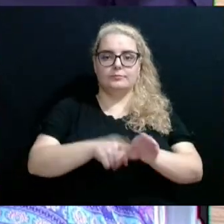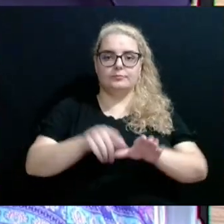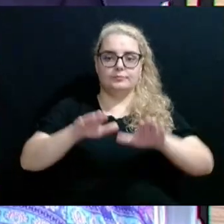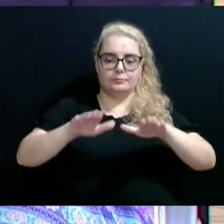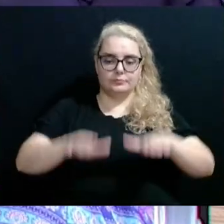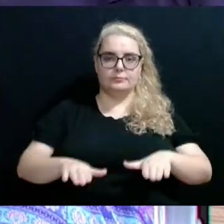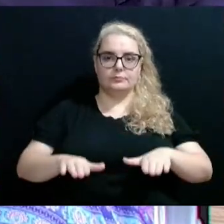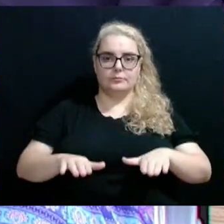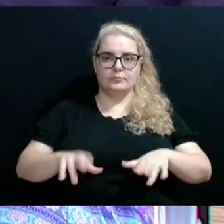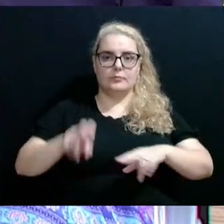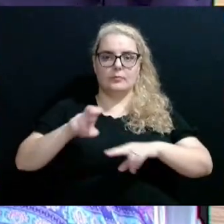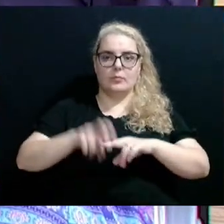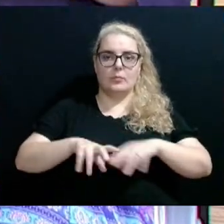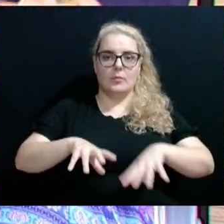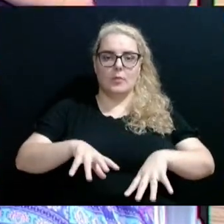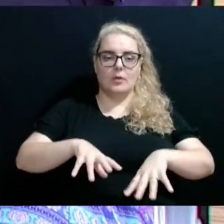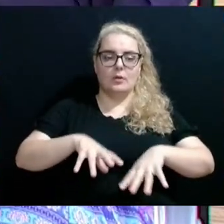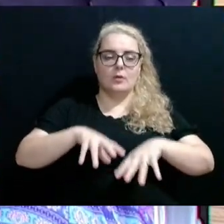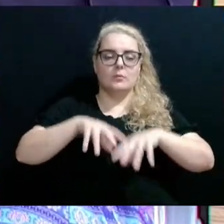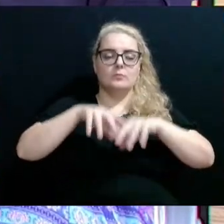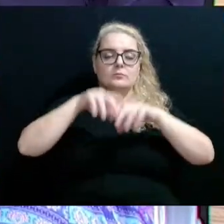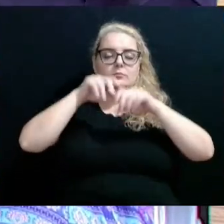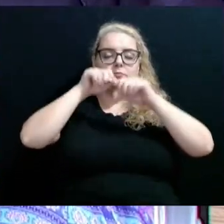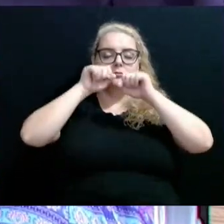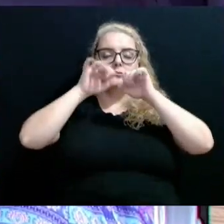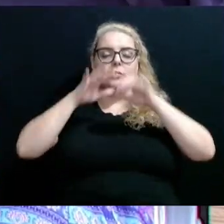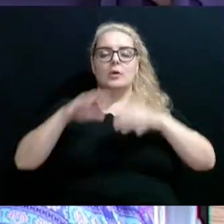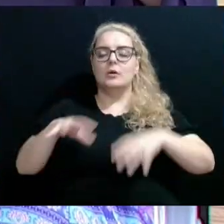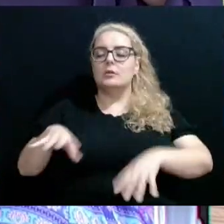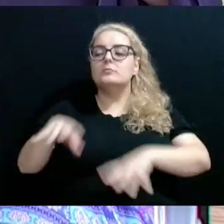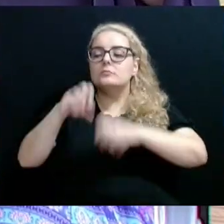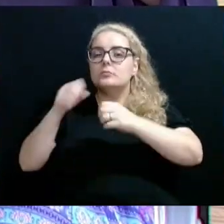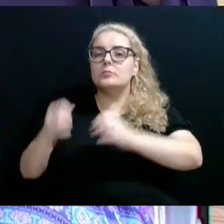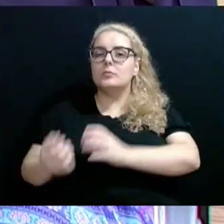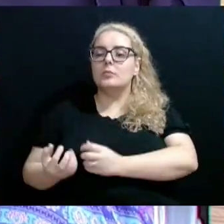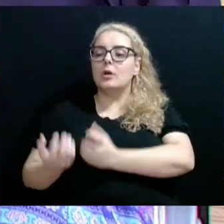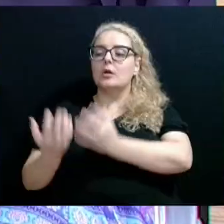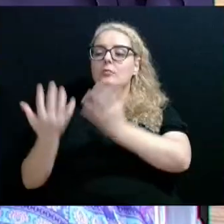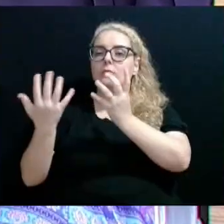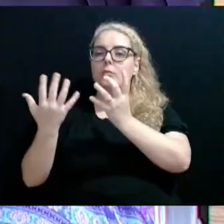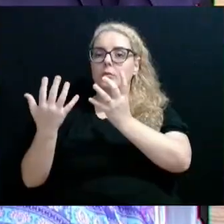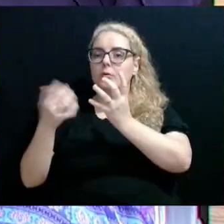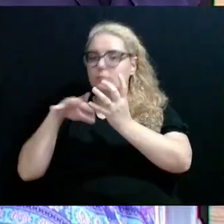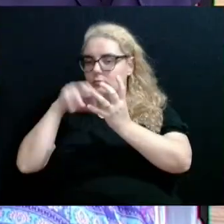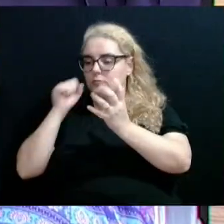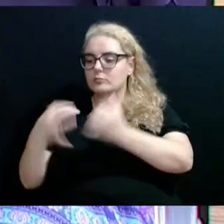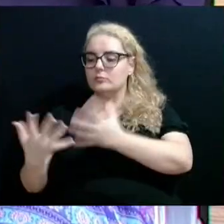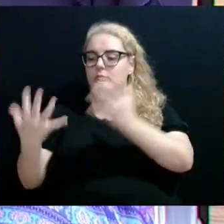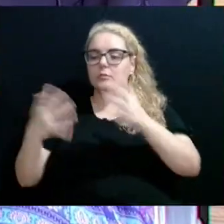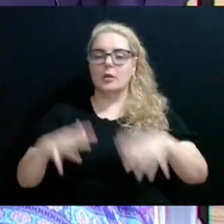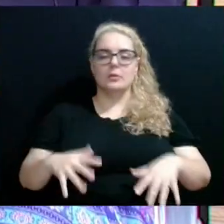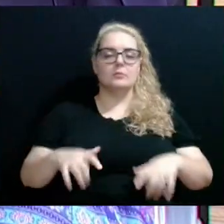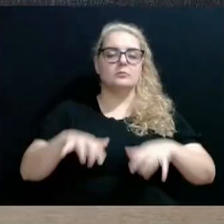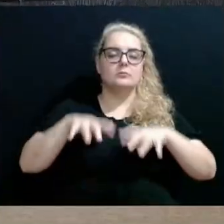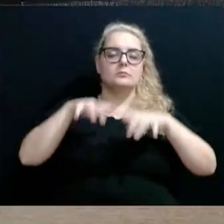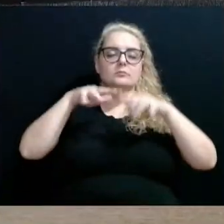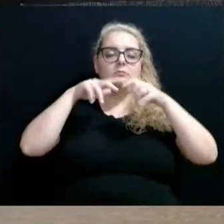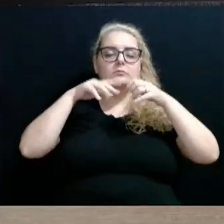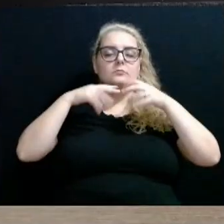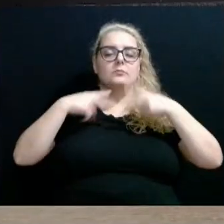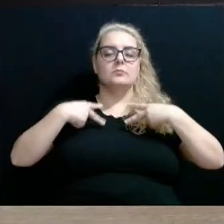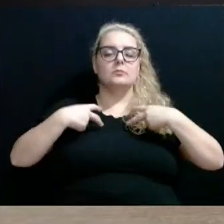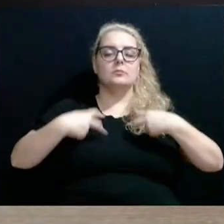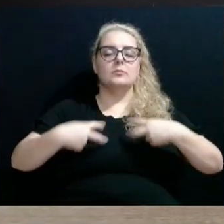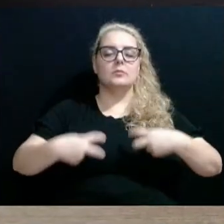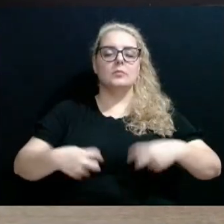e só respirar, sentir aquele aroma e perceber seu corpo. Então você vai ver, relaxei, ou